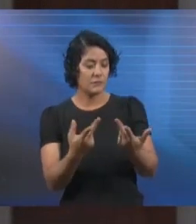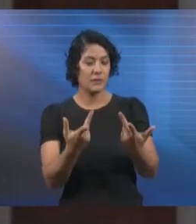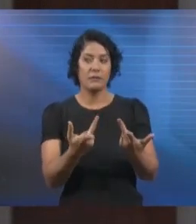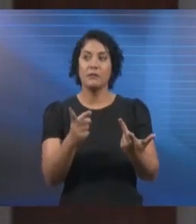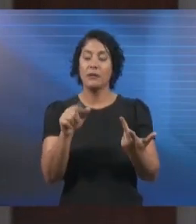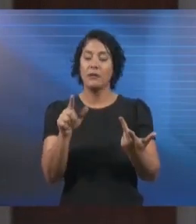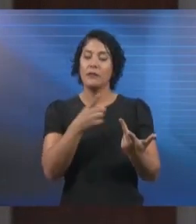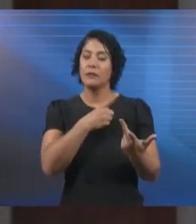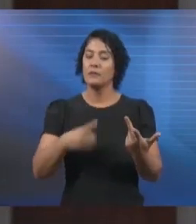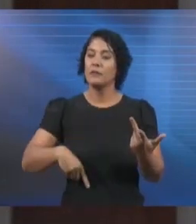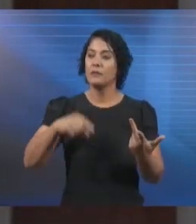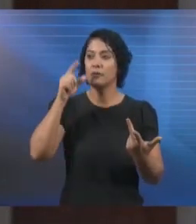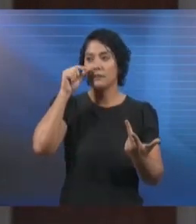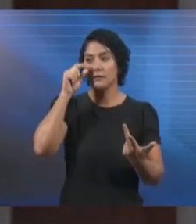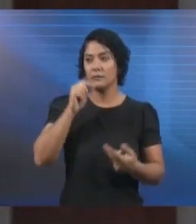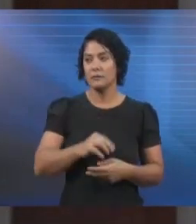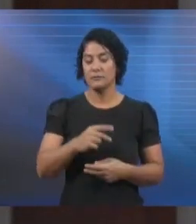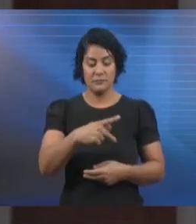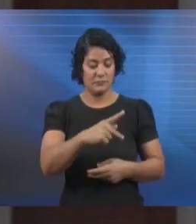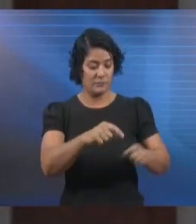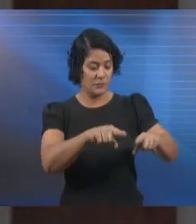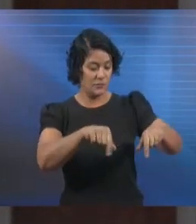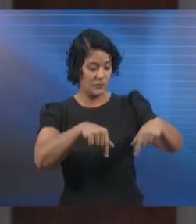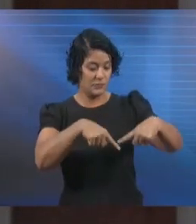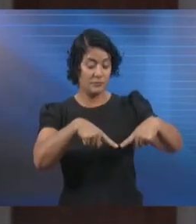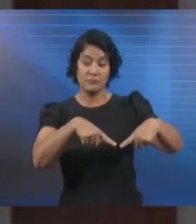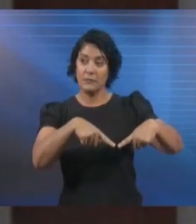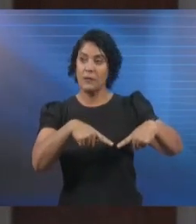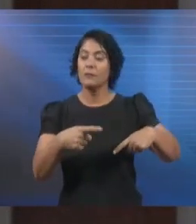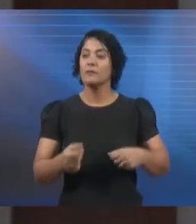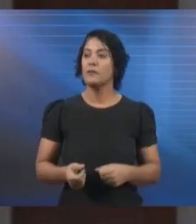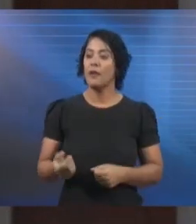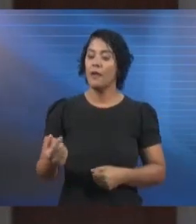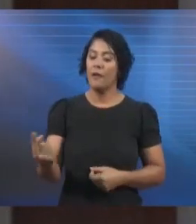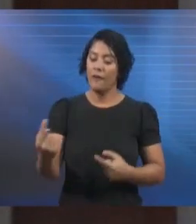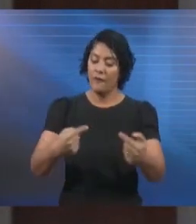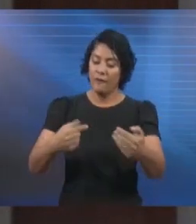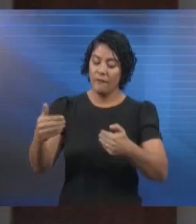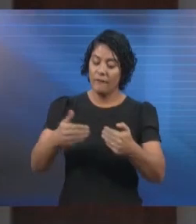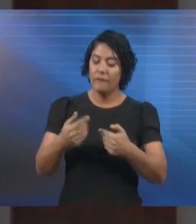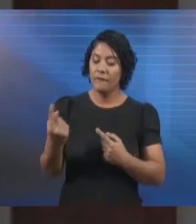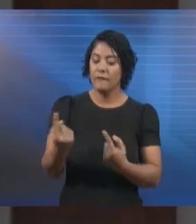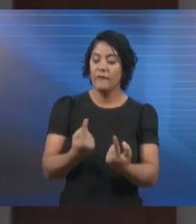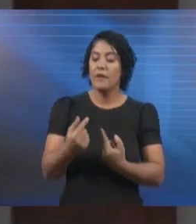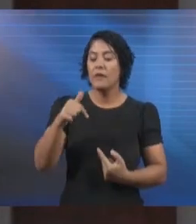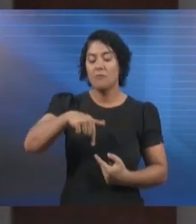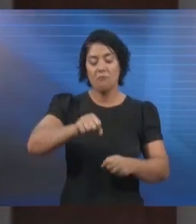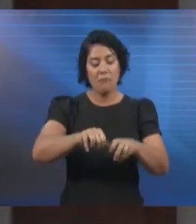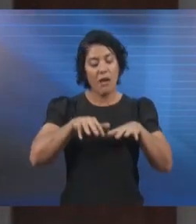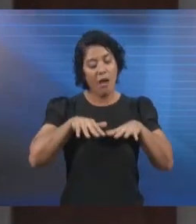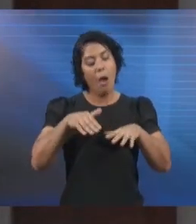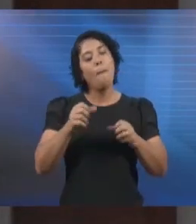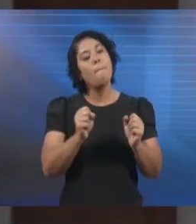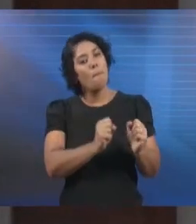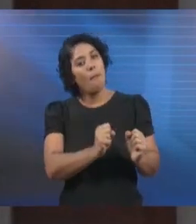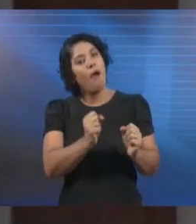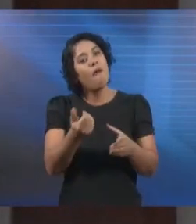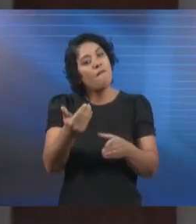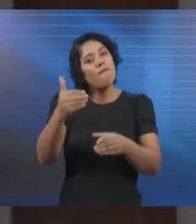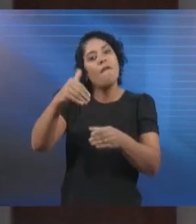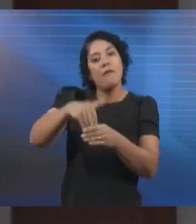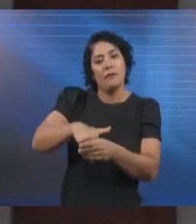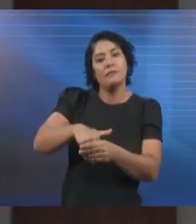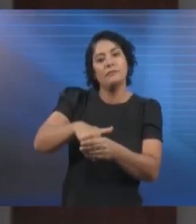Deputado Bal em seus em seus gabinetes para que possam vir até o plenário para que possamos fazer essa votação